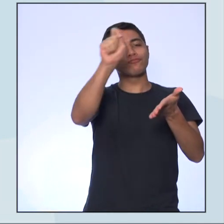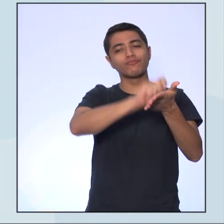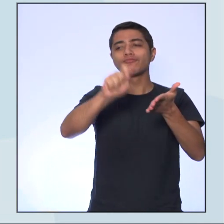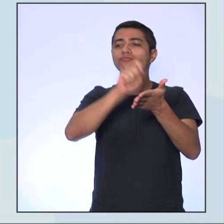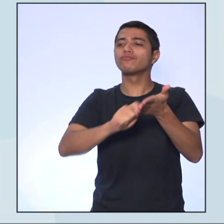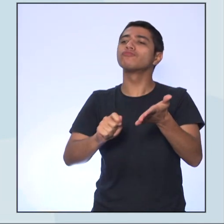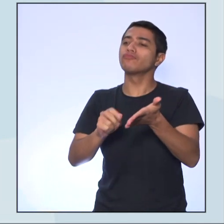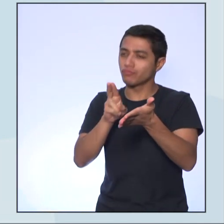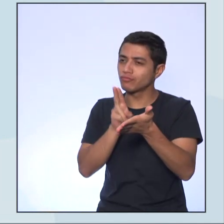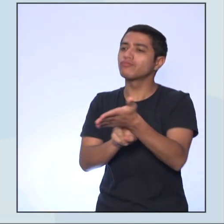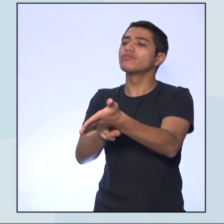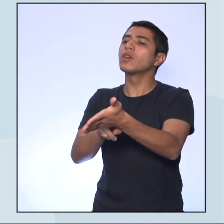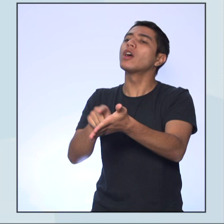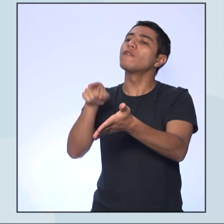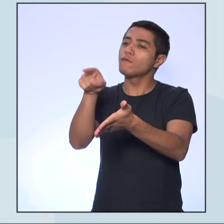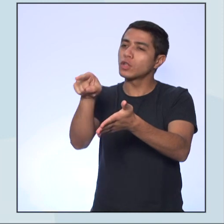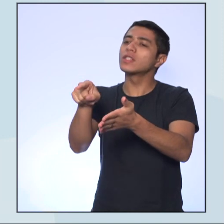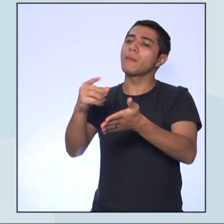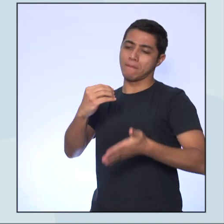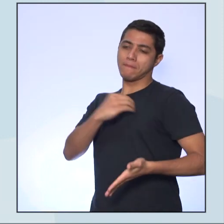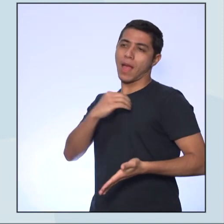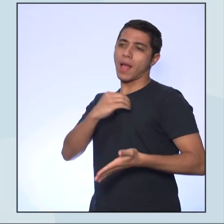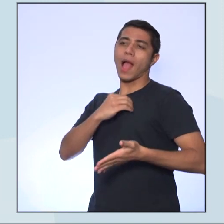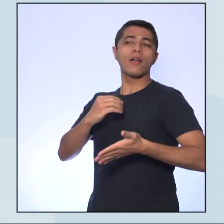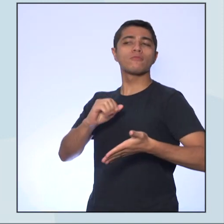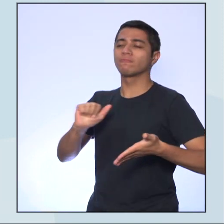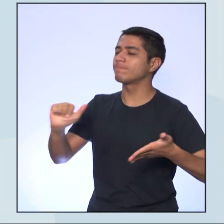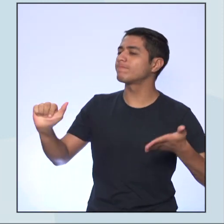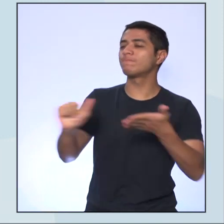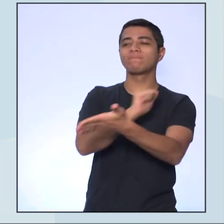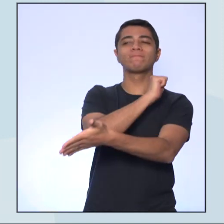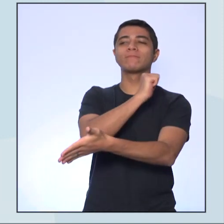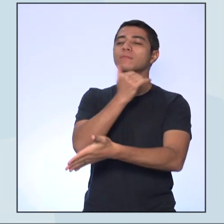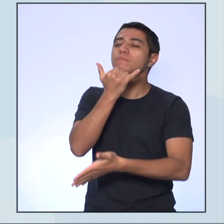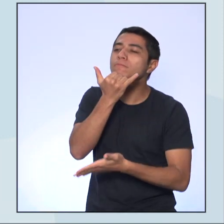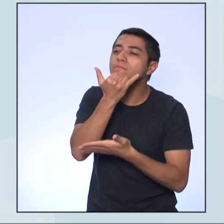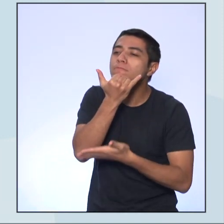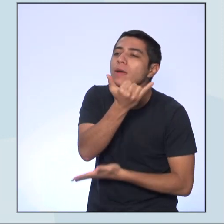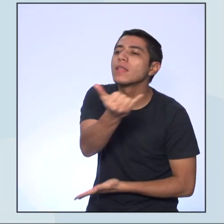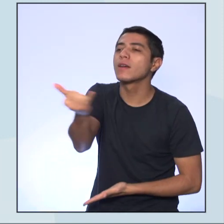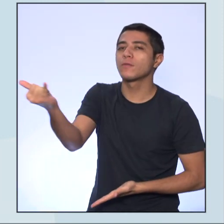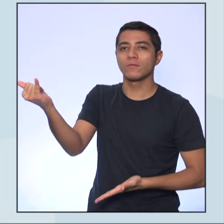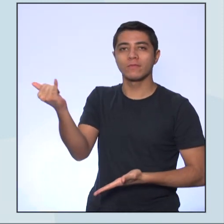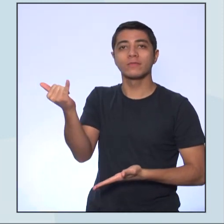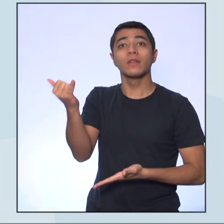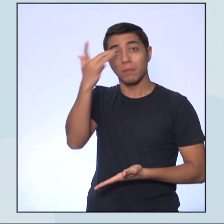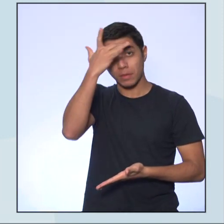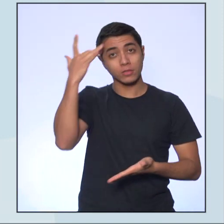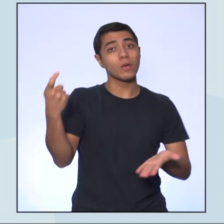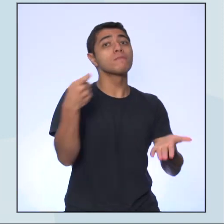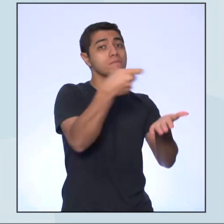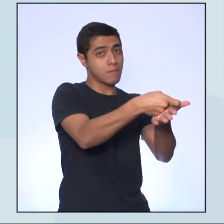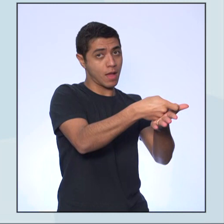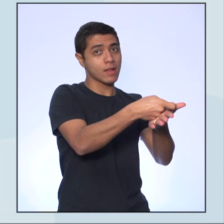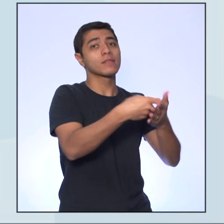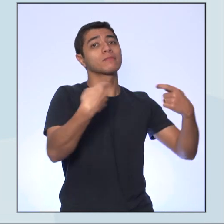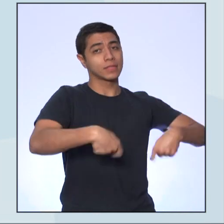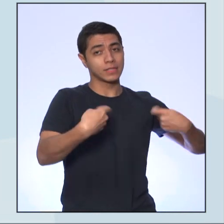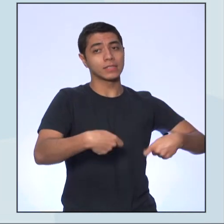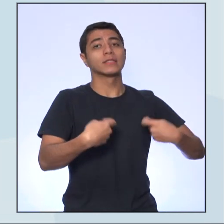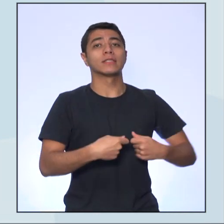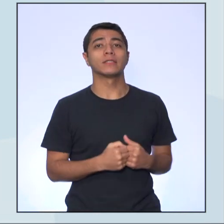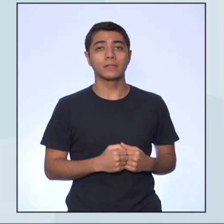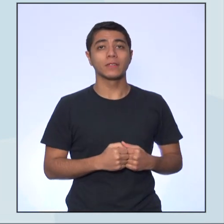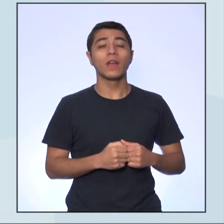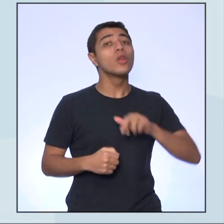pecados, em troca de doações para a Igreja. Então, não era uma coisa assim aberta, estou vendendo carta de perdão para os pecados, não era